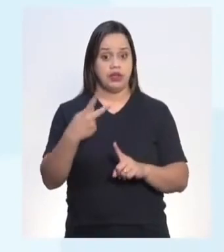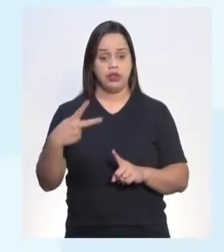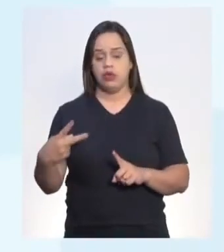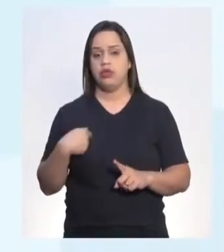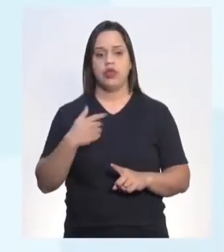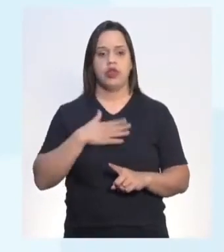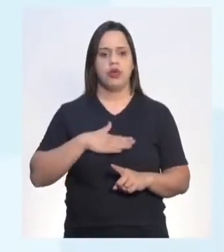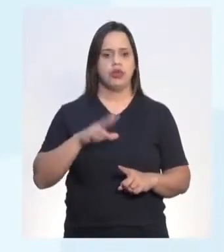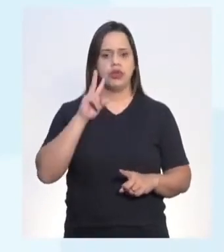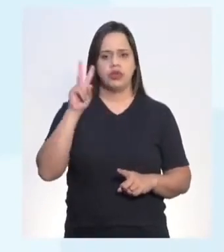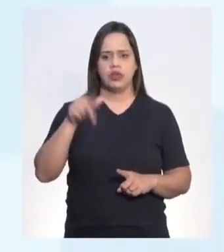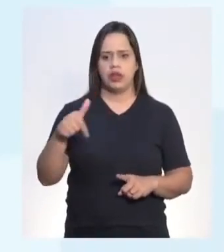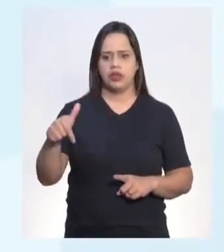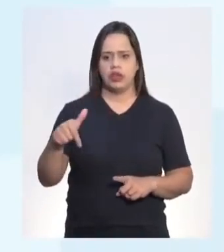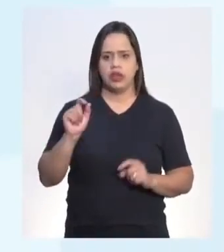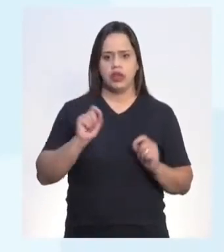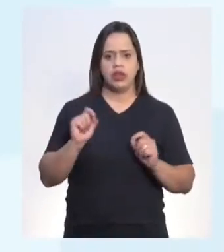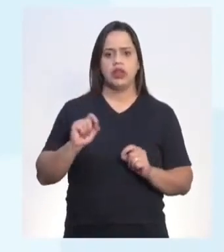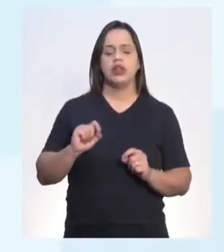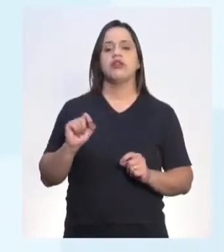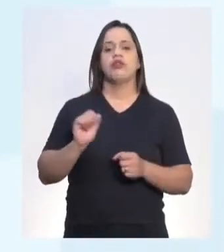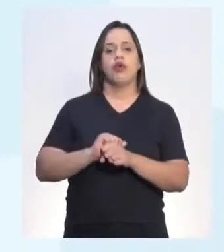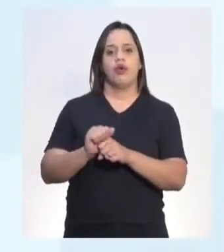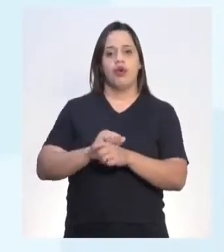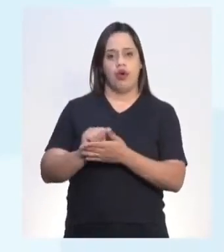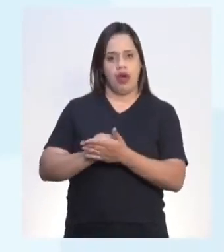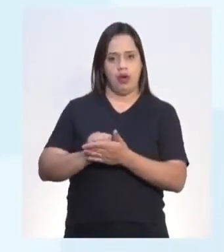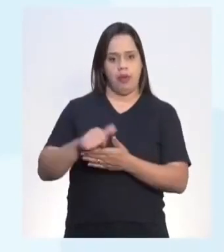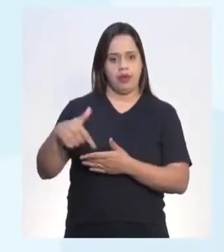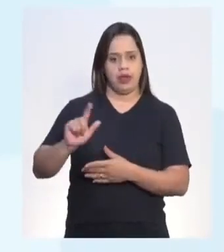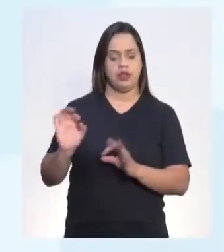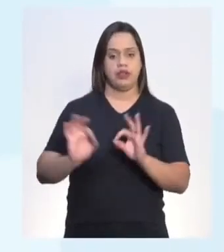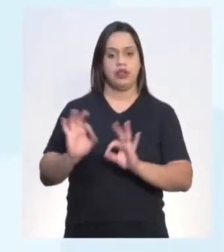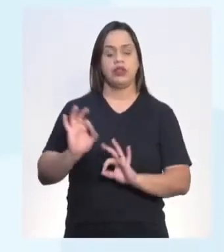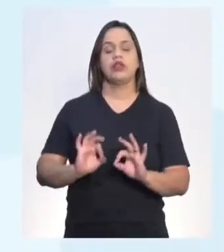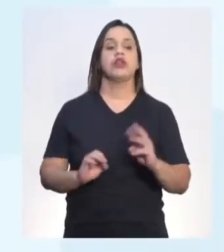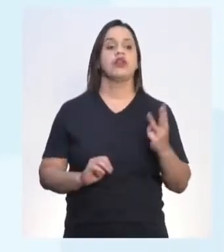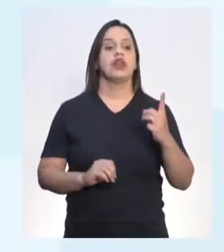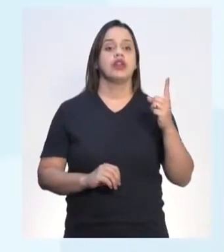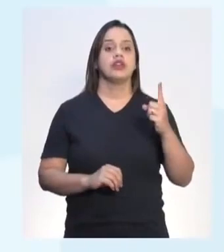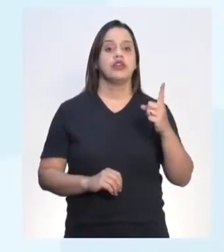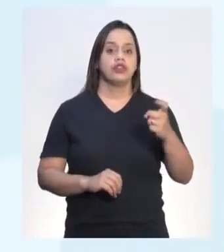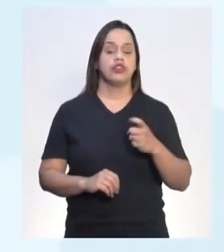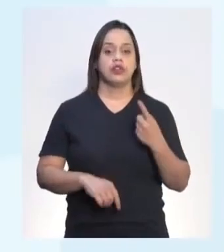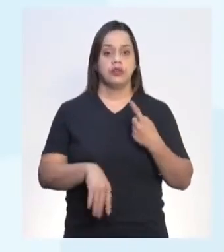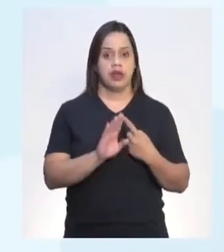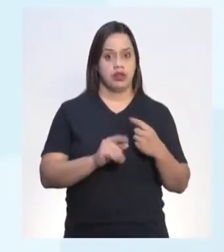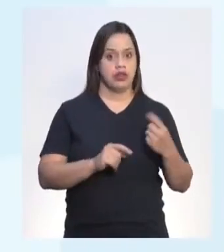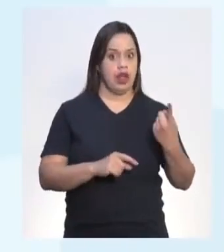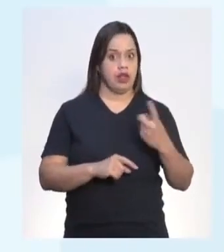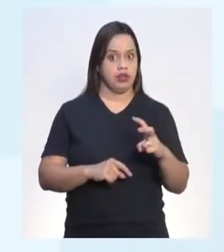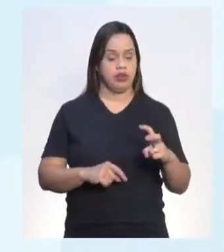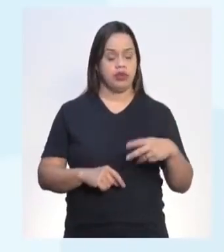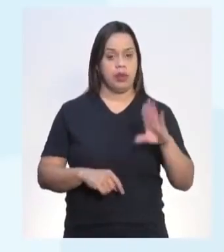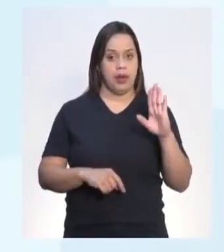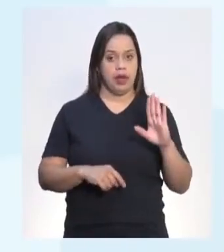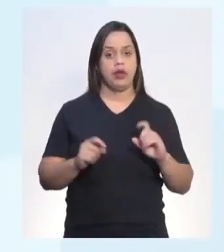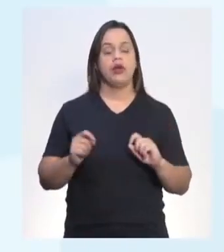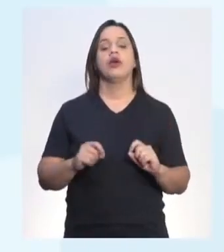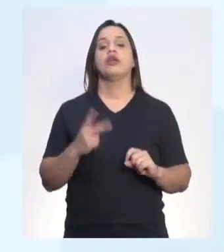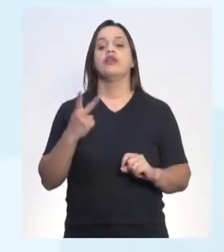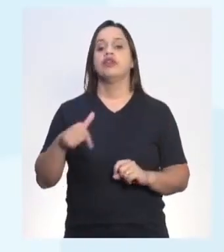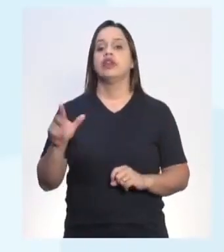não gostei do meu 7 ali. 3x mais 12, ele está ganhando aí como o maior lado, certo? Ele tem 27